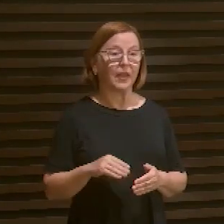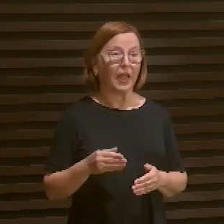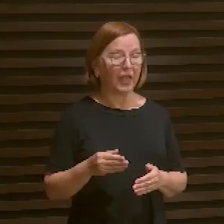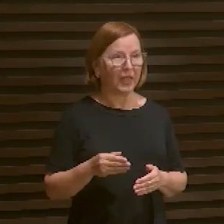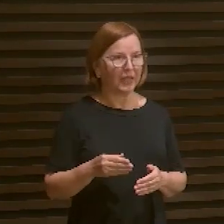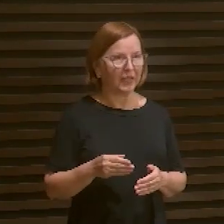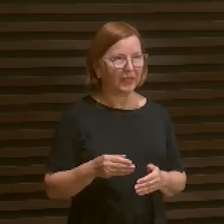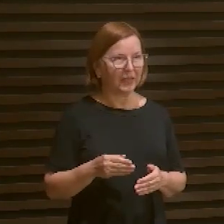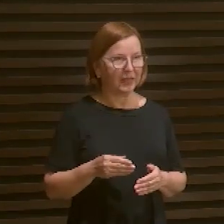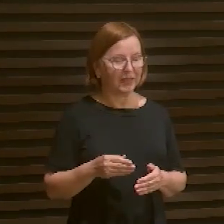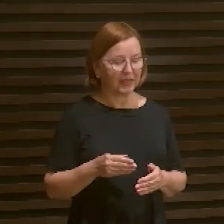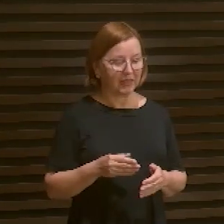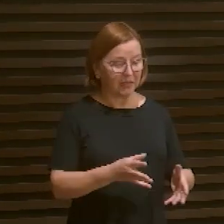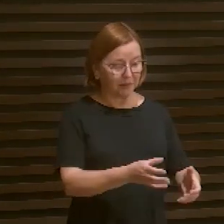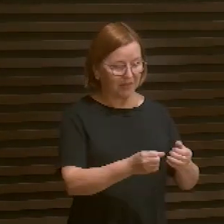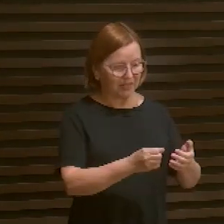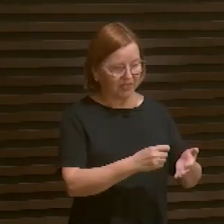para expiação.